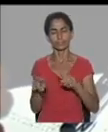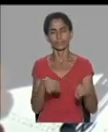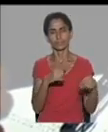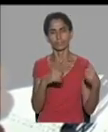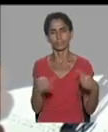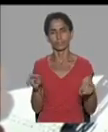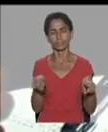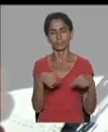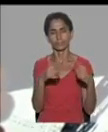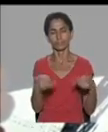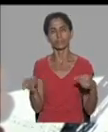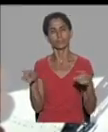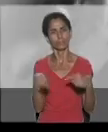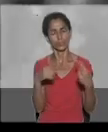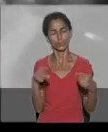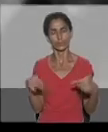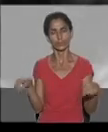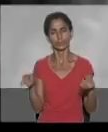Libertária pisoteio não,